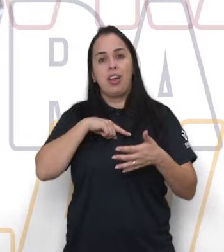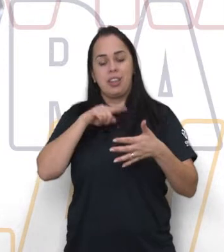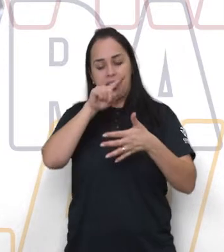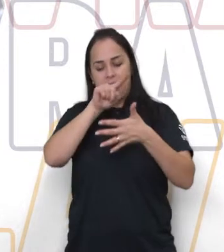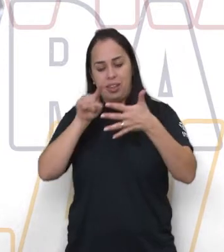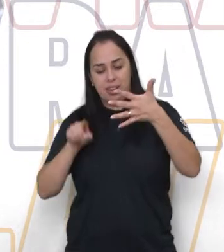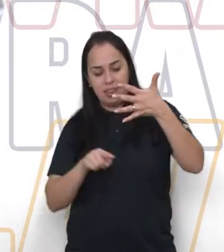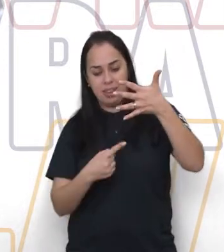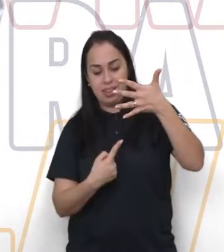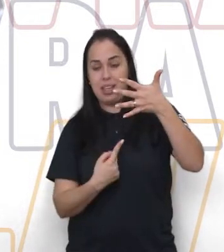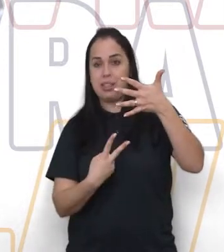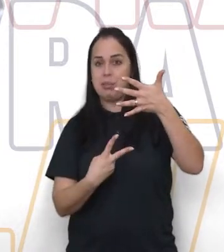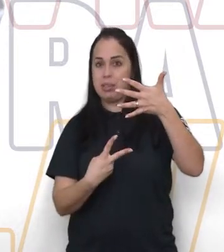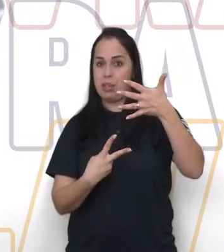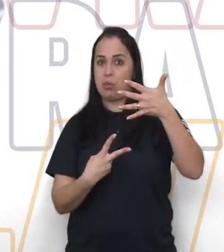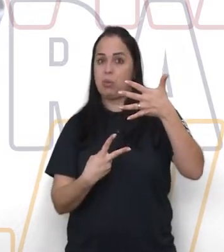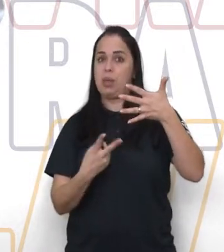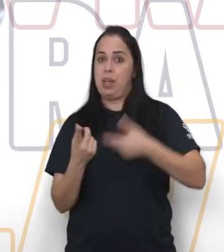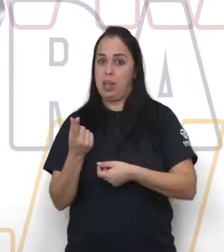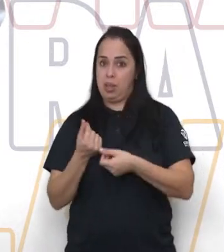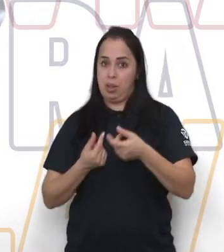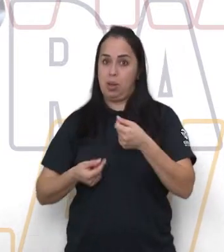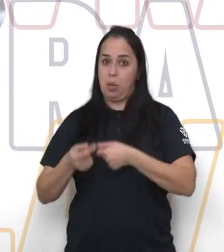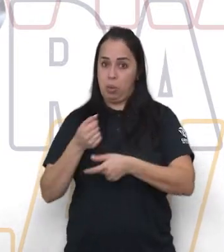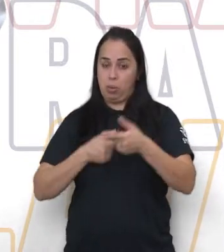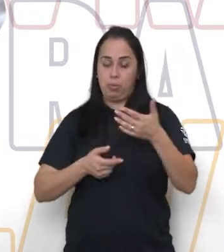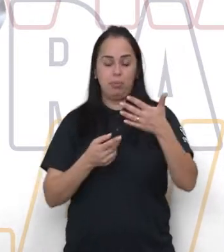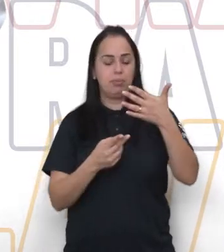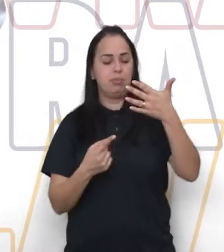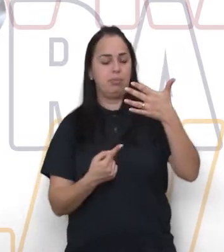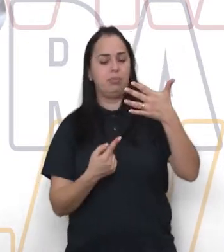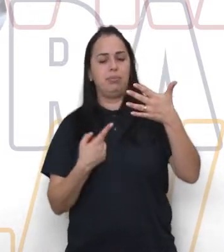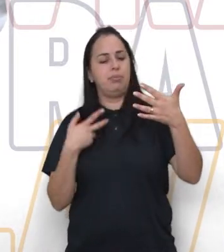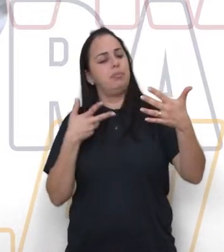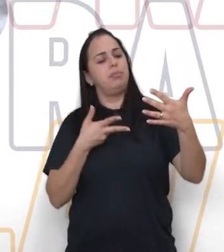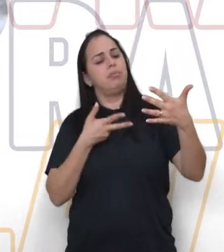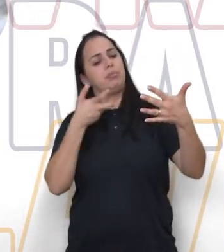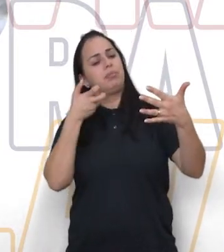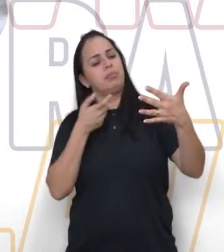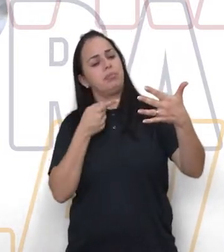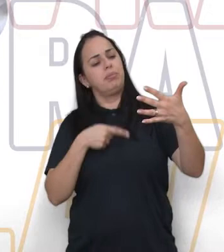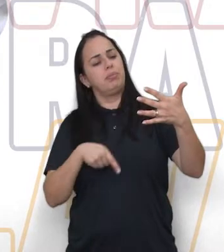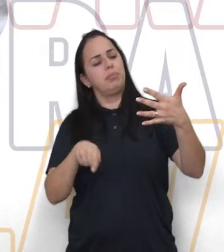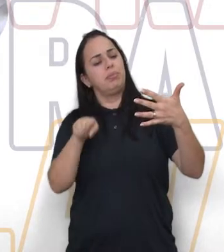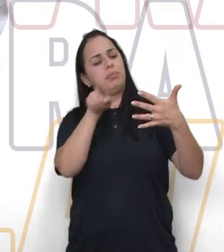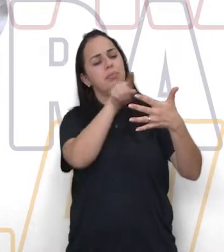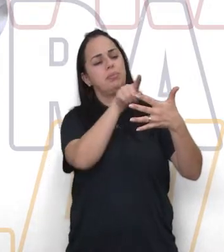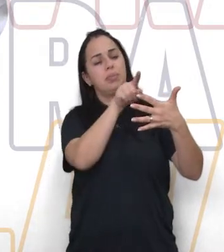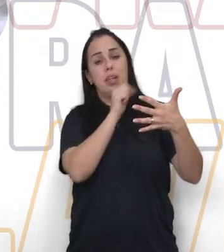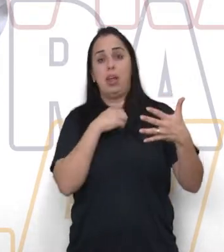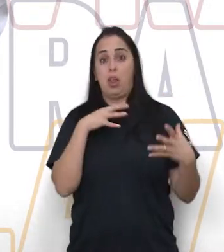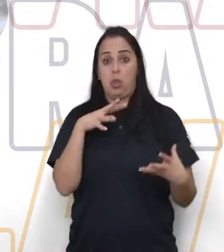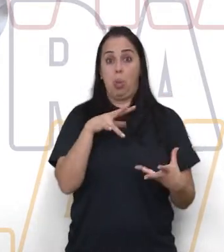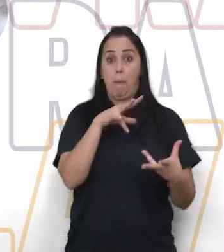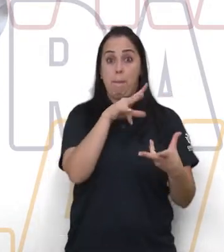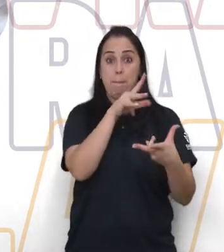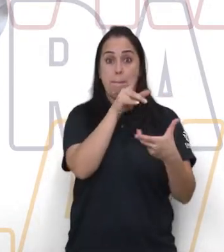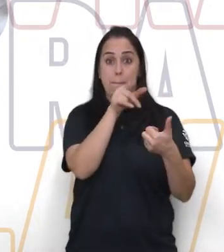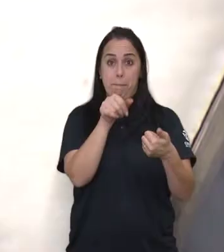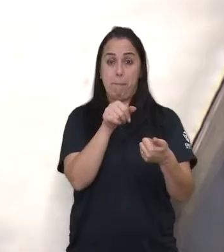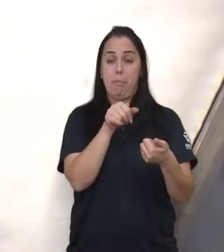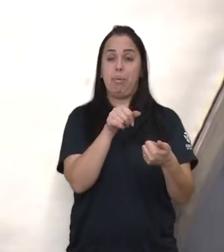décima segunda maior economia do planeta e quando a gente olha pelo programa mundial